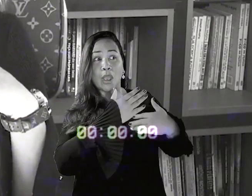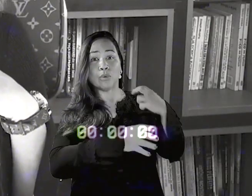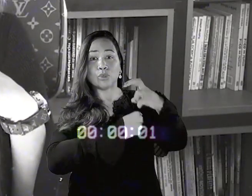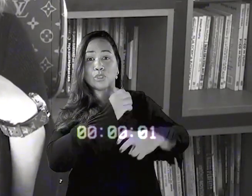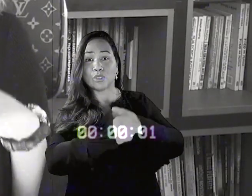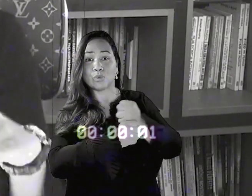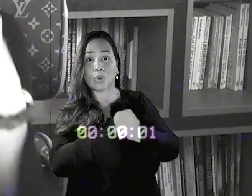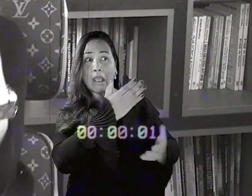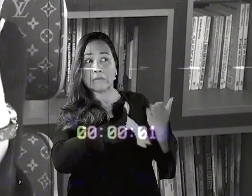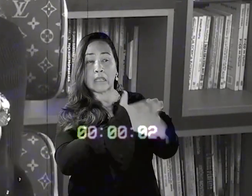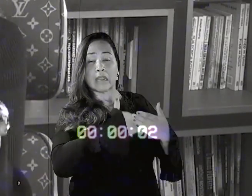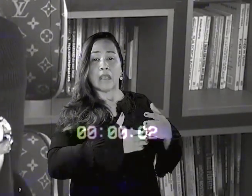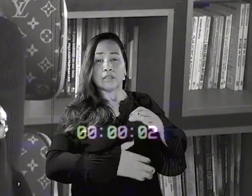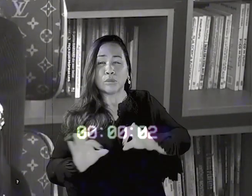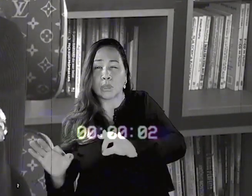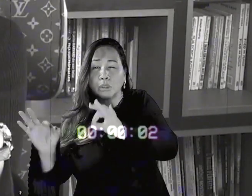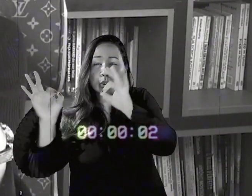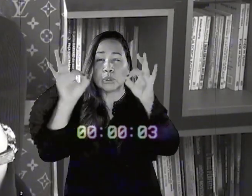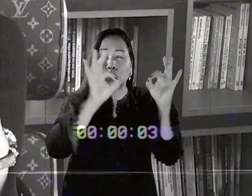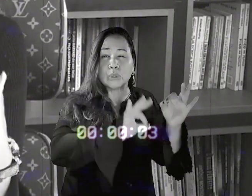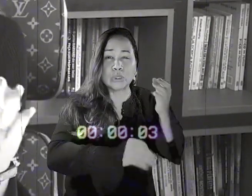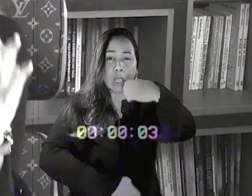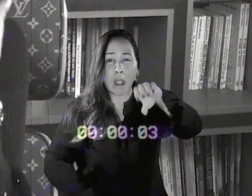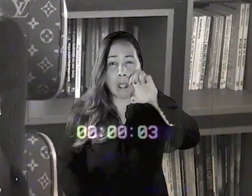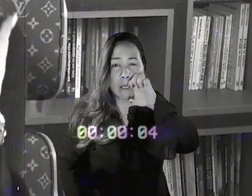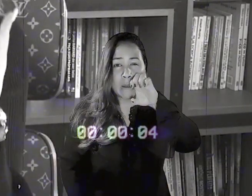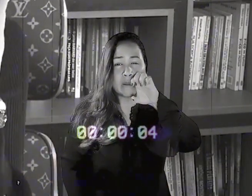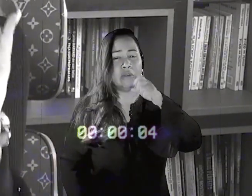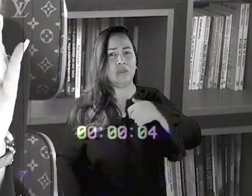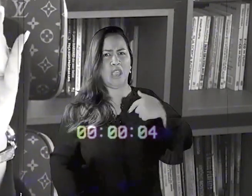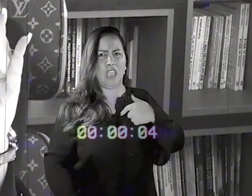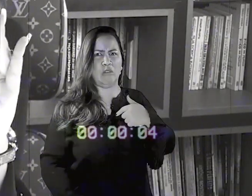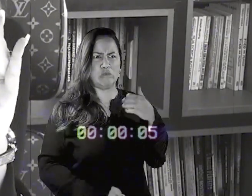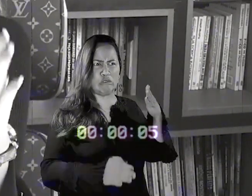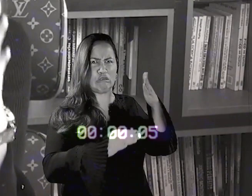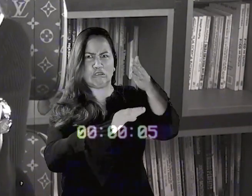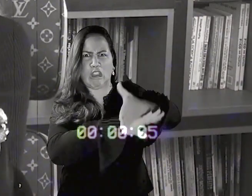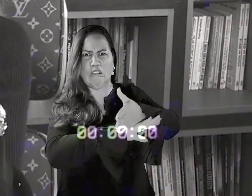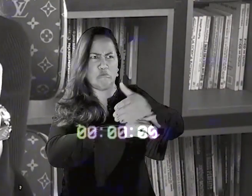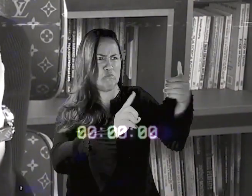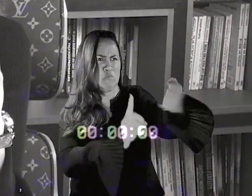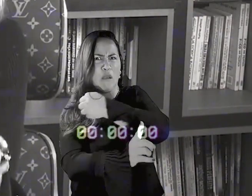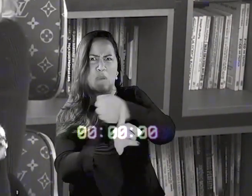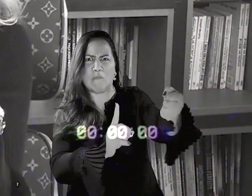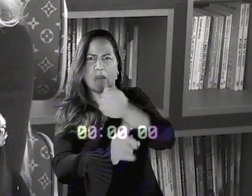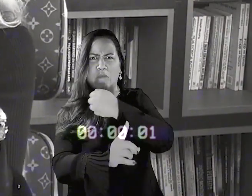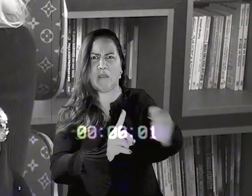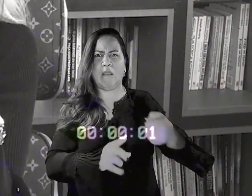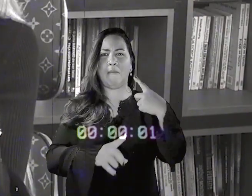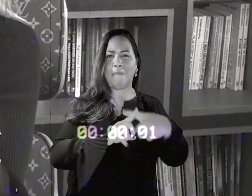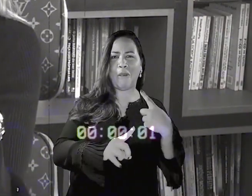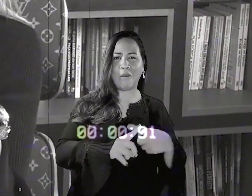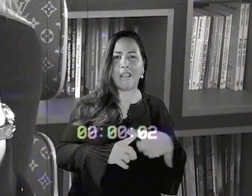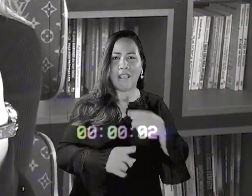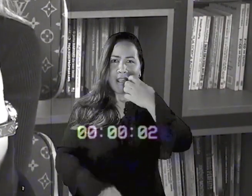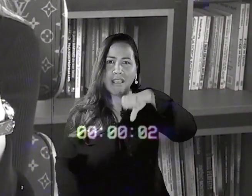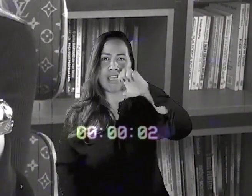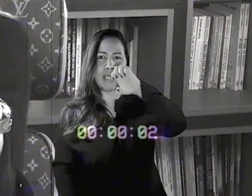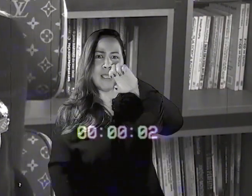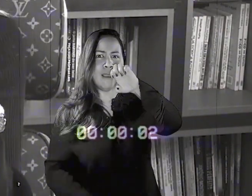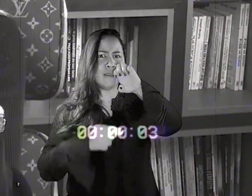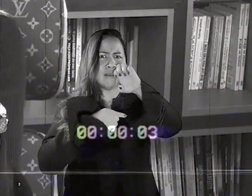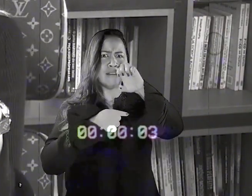5 anos atrás, se essa Elaine Ourives existisse e eu assistisse ela, eu ia esbofetear ela. Eu entrava no computador e esbofeteava